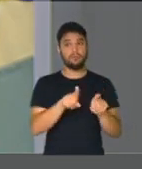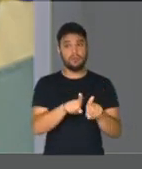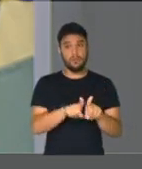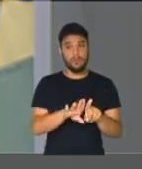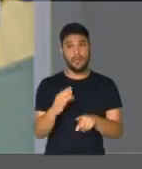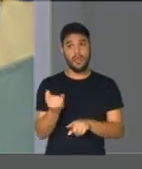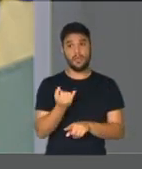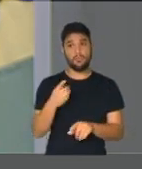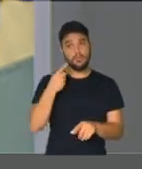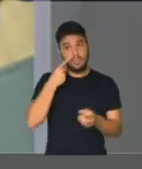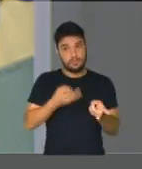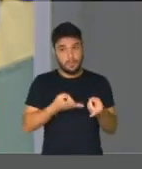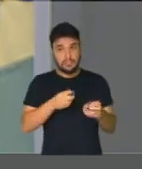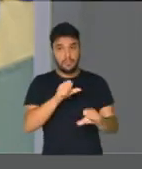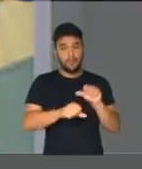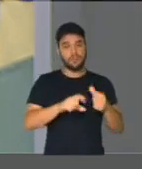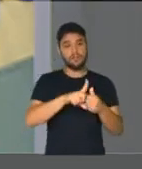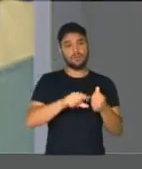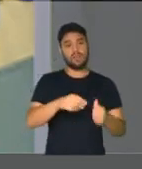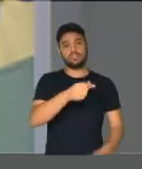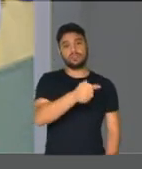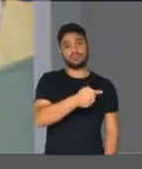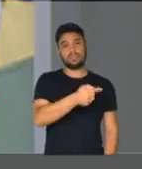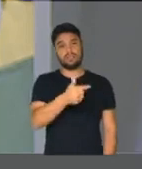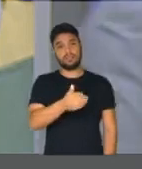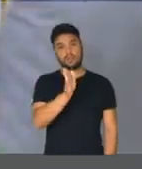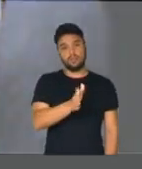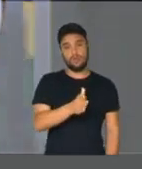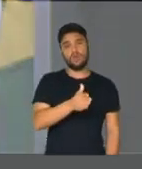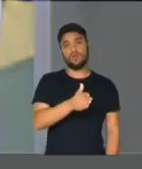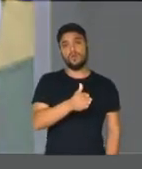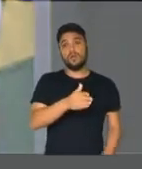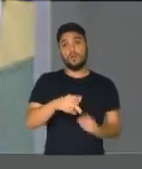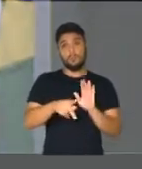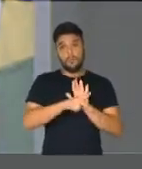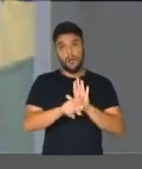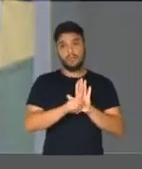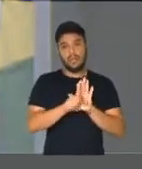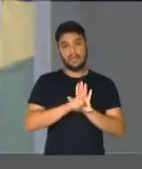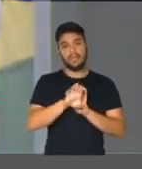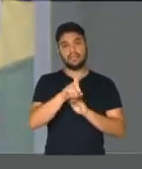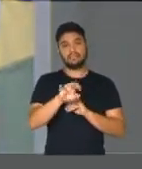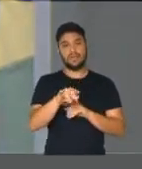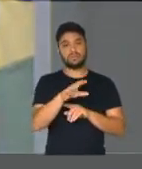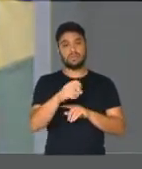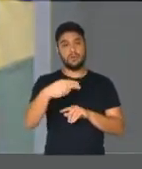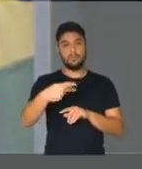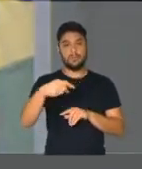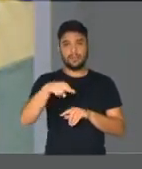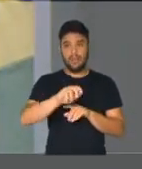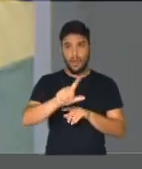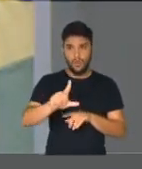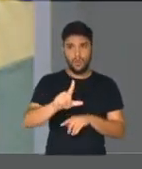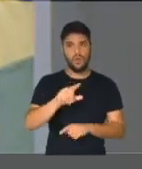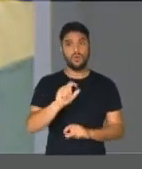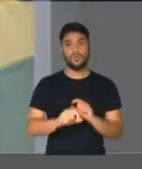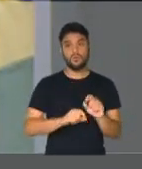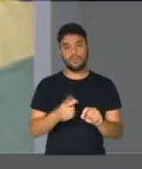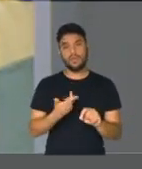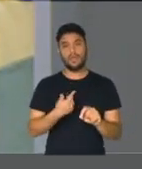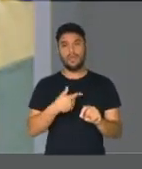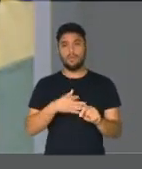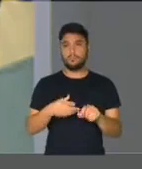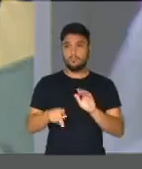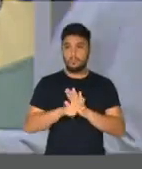as mudanças feitas no artigo 72 da Lei de Execuções Penais, pois a inovação